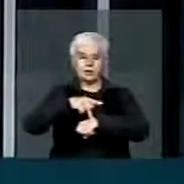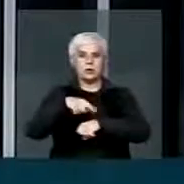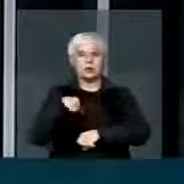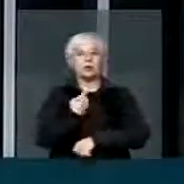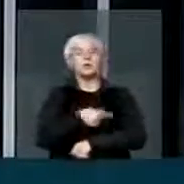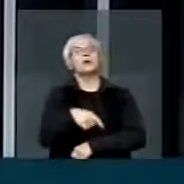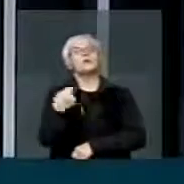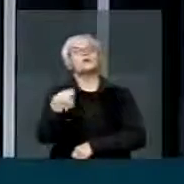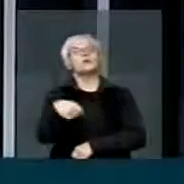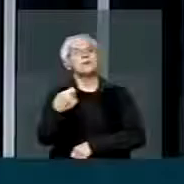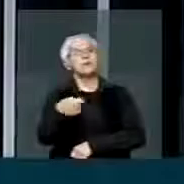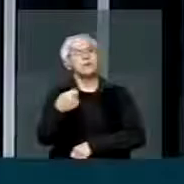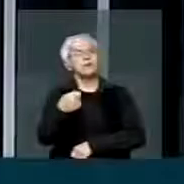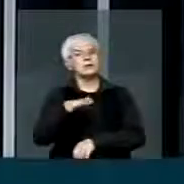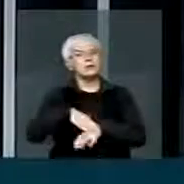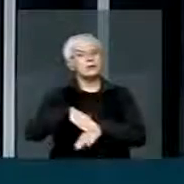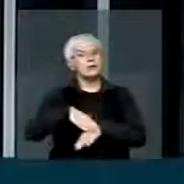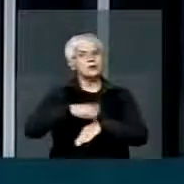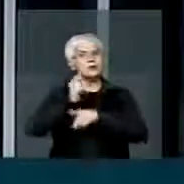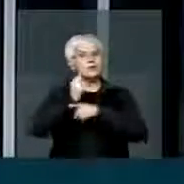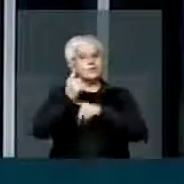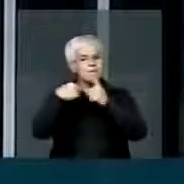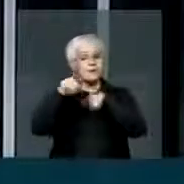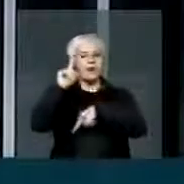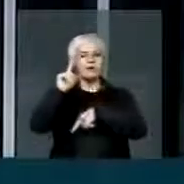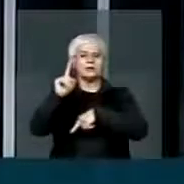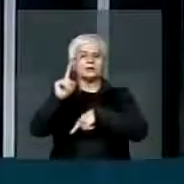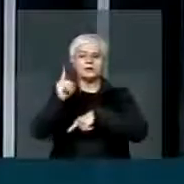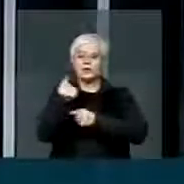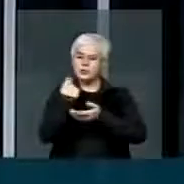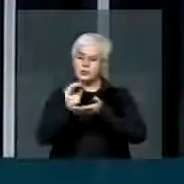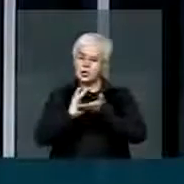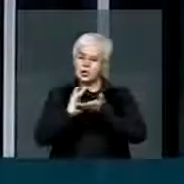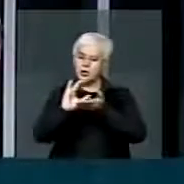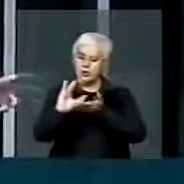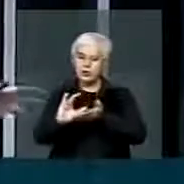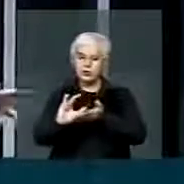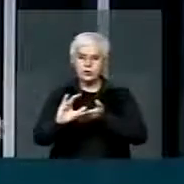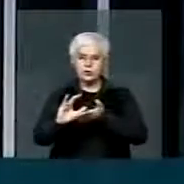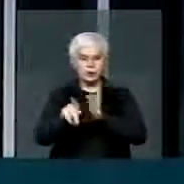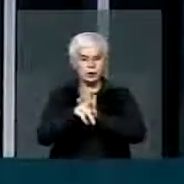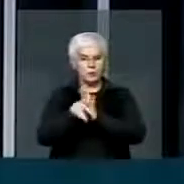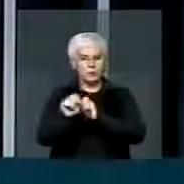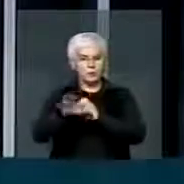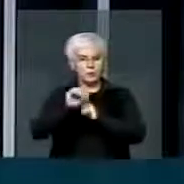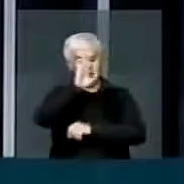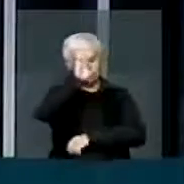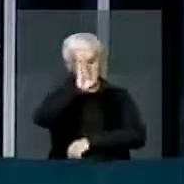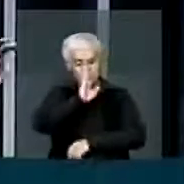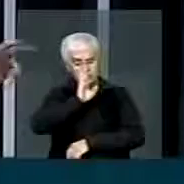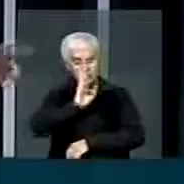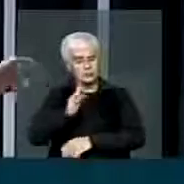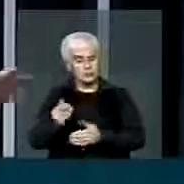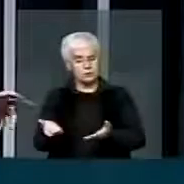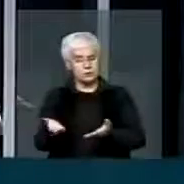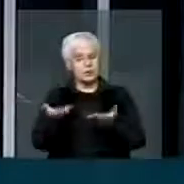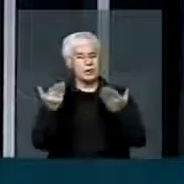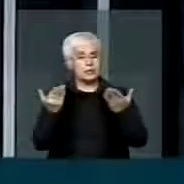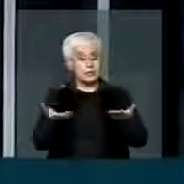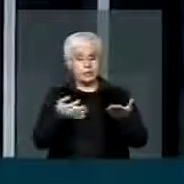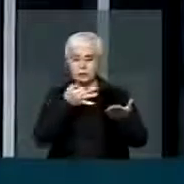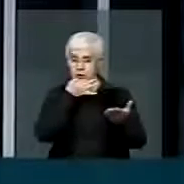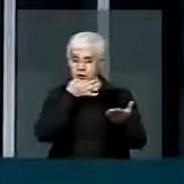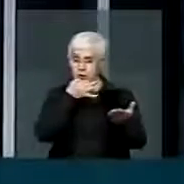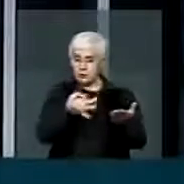nós precisamos de cada vez mais recursos investidos nela. E essa não é uma